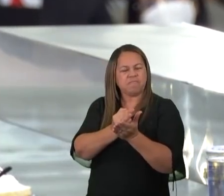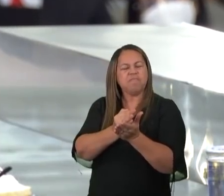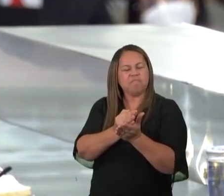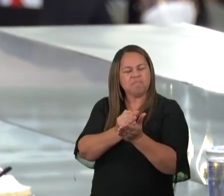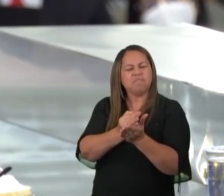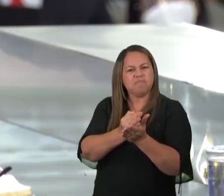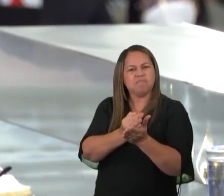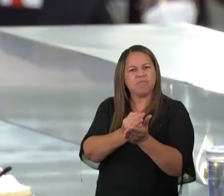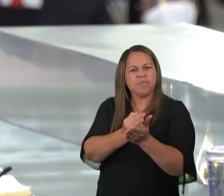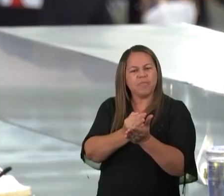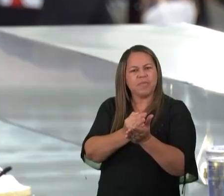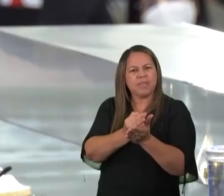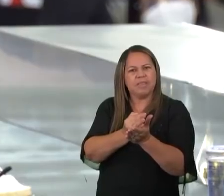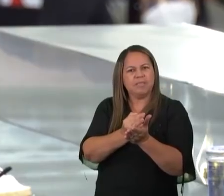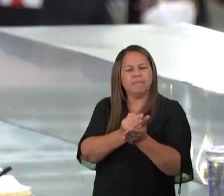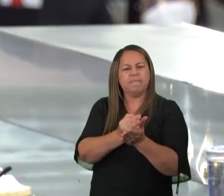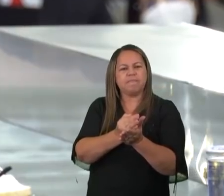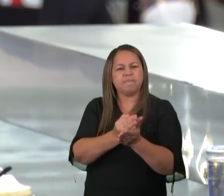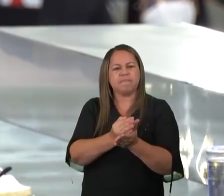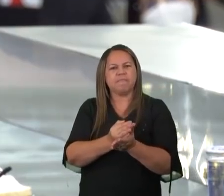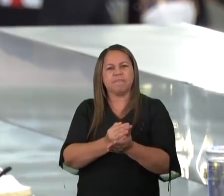comecei. Ela está aqui.